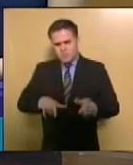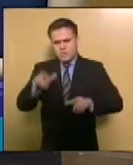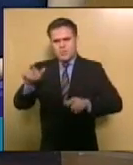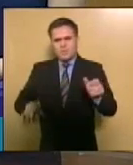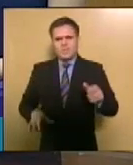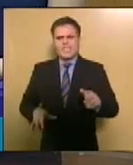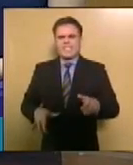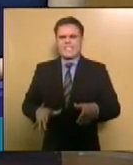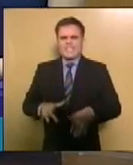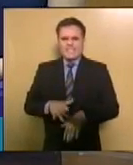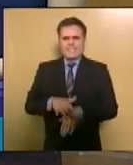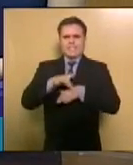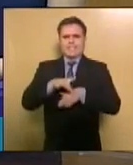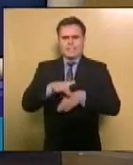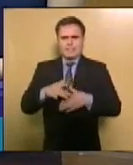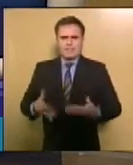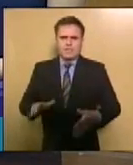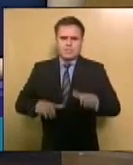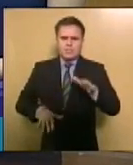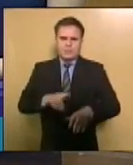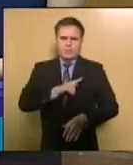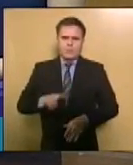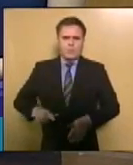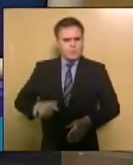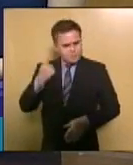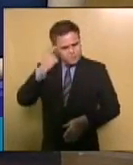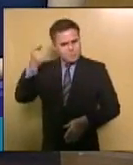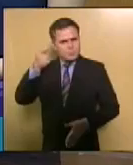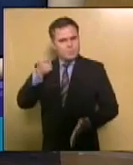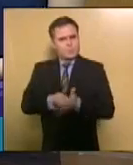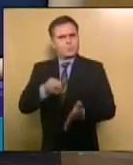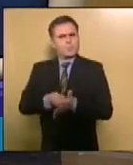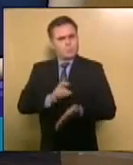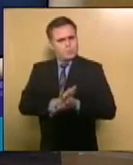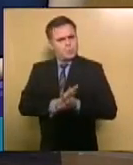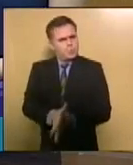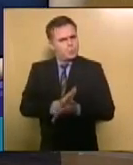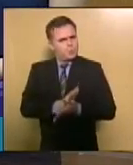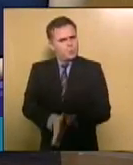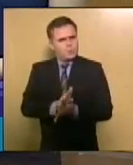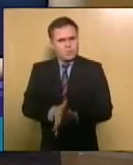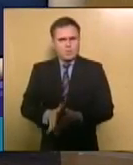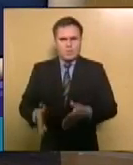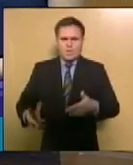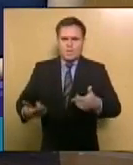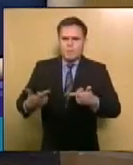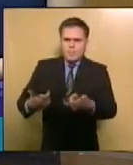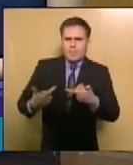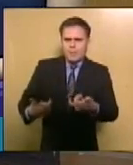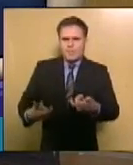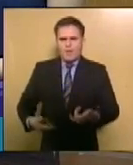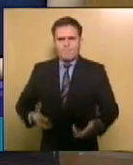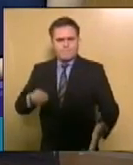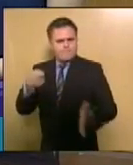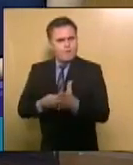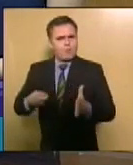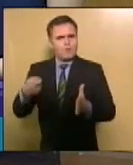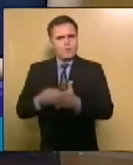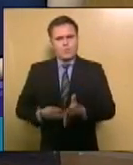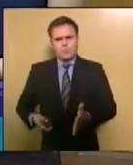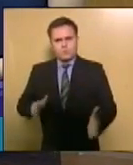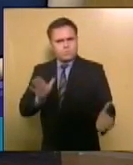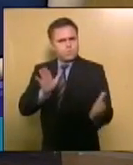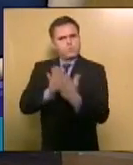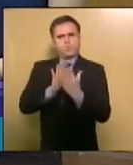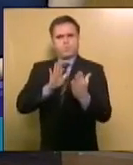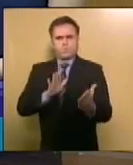vezes idades governadores elas UFAM essa ideia de guerras as drogas Vamos partir para cima vamos